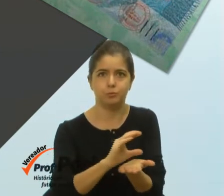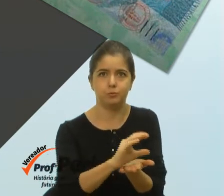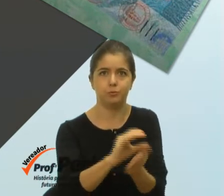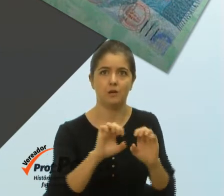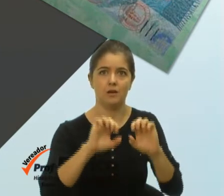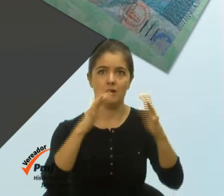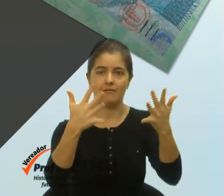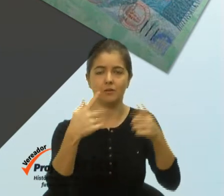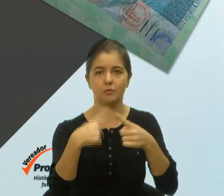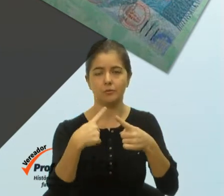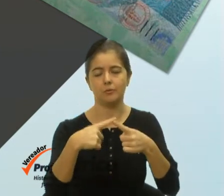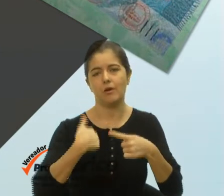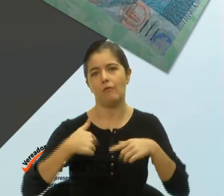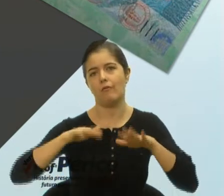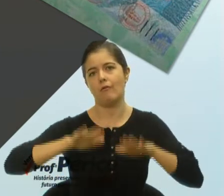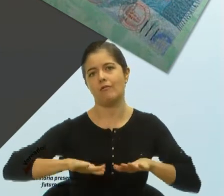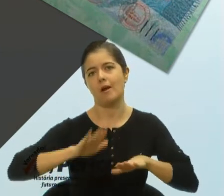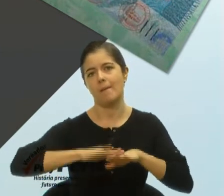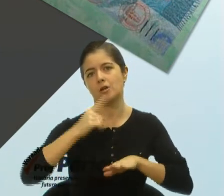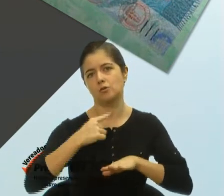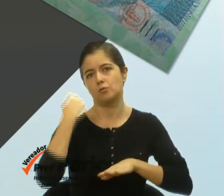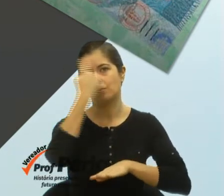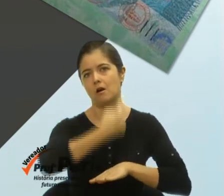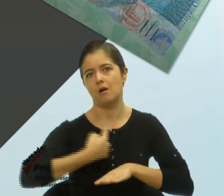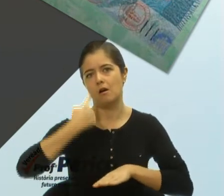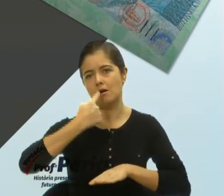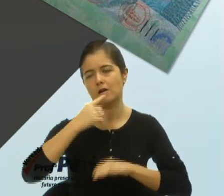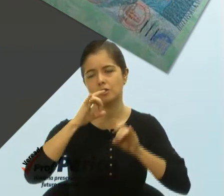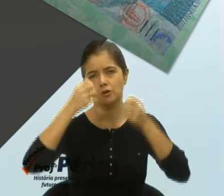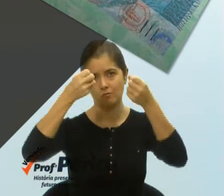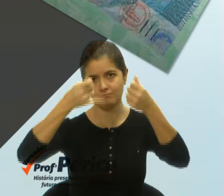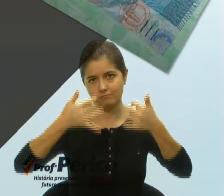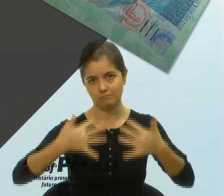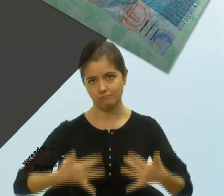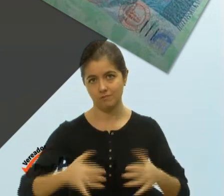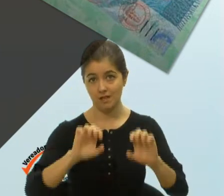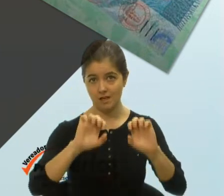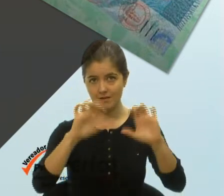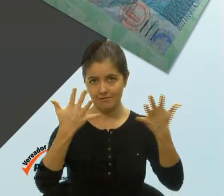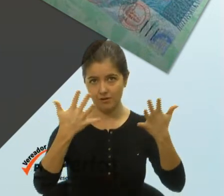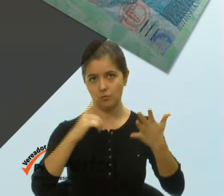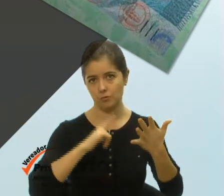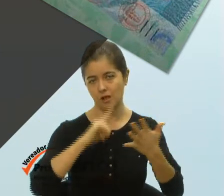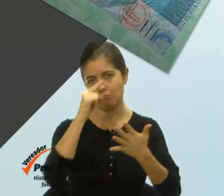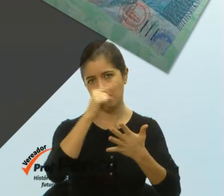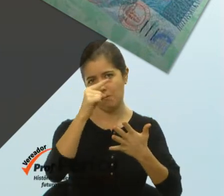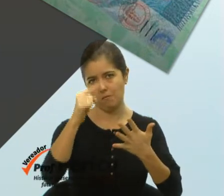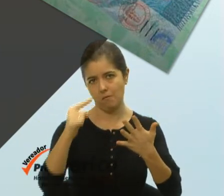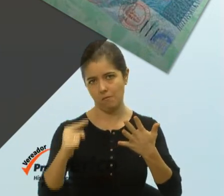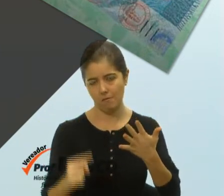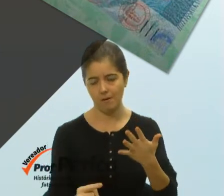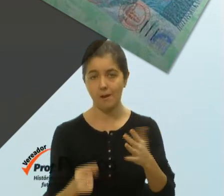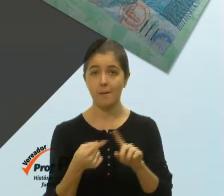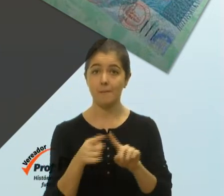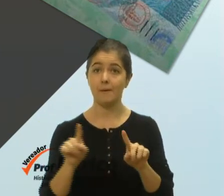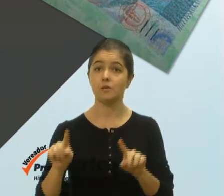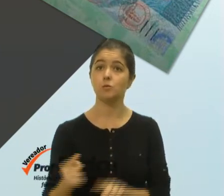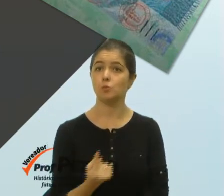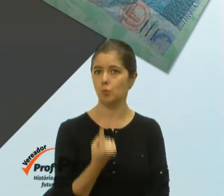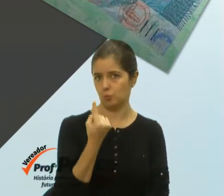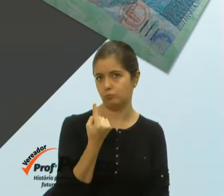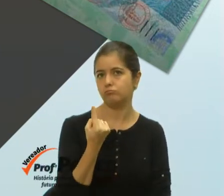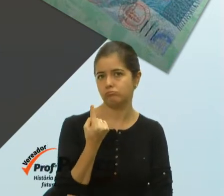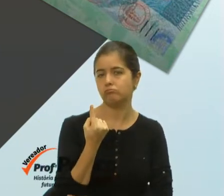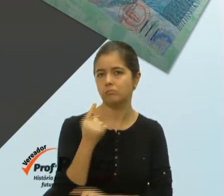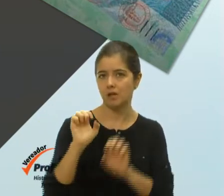senão nós ficaríamos aqui mais de 1 hora retratando todos os eventos que saem em Gramado. Mas como exemplo, o Festival de